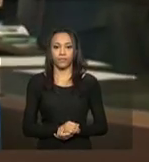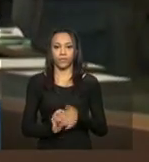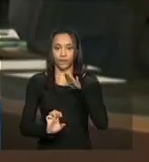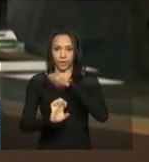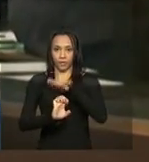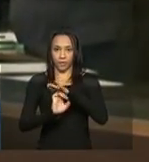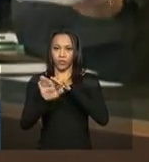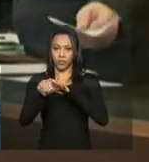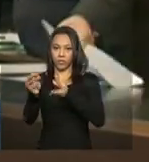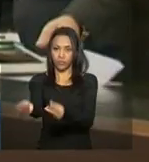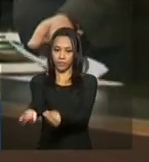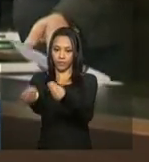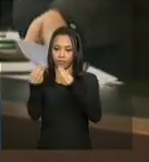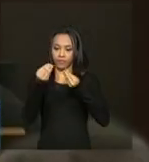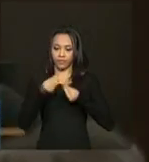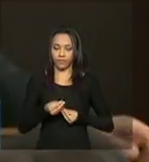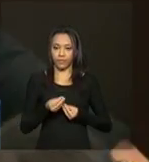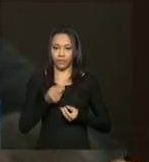Corretora Elite.